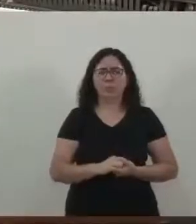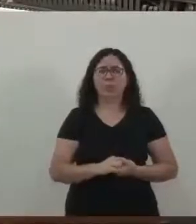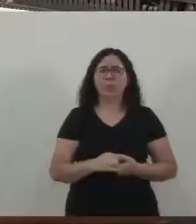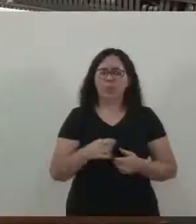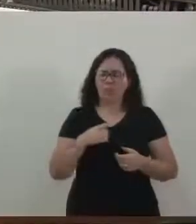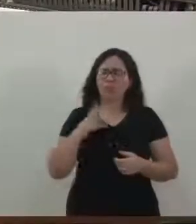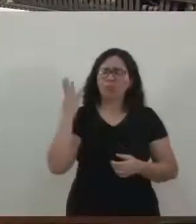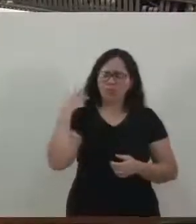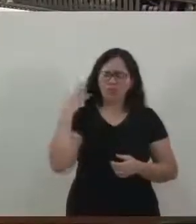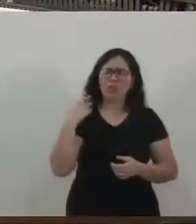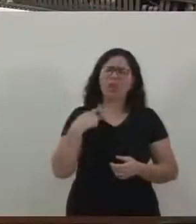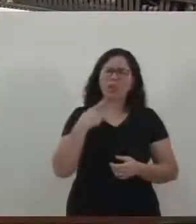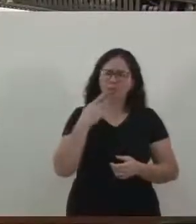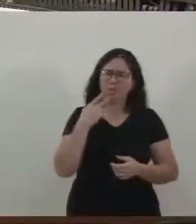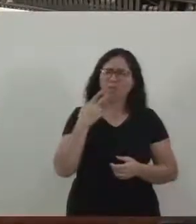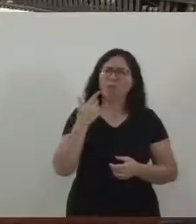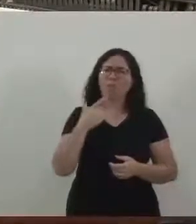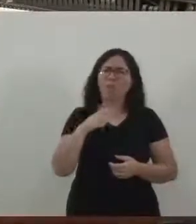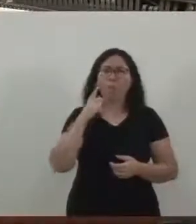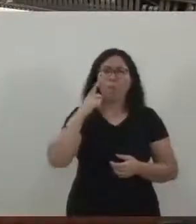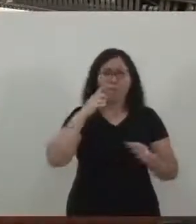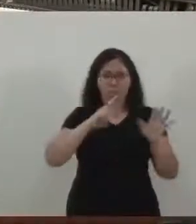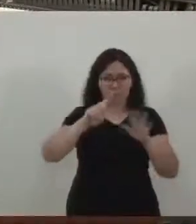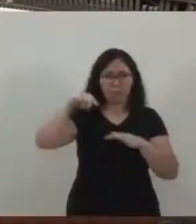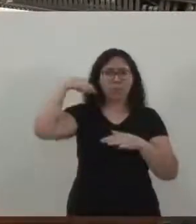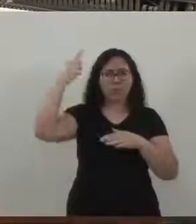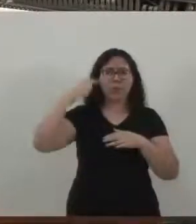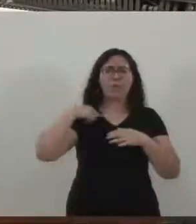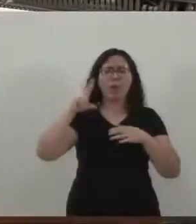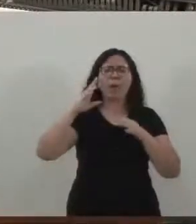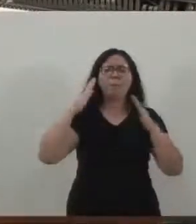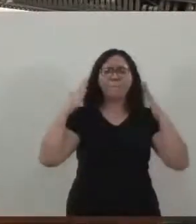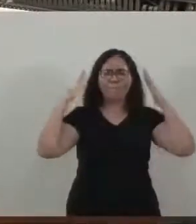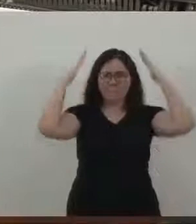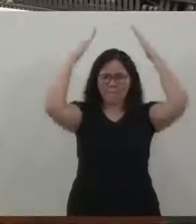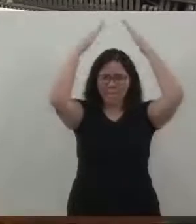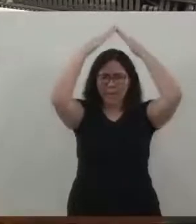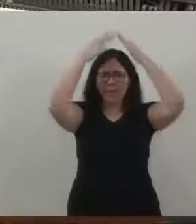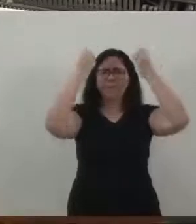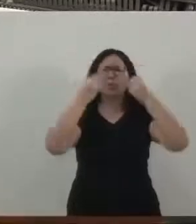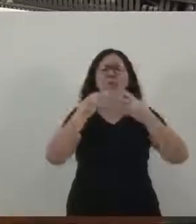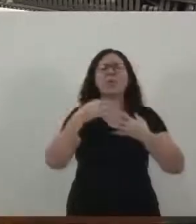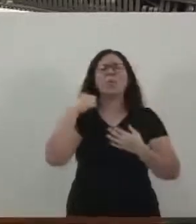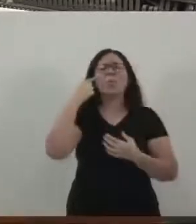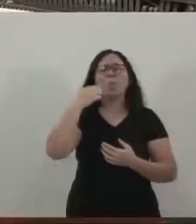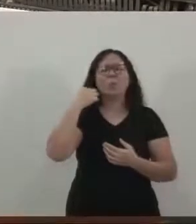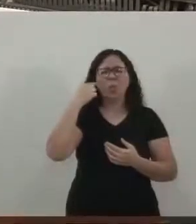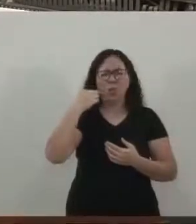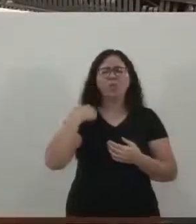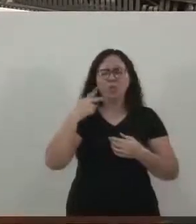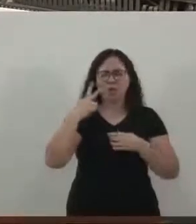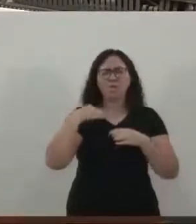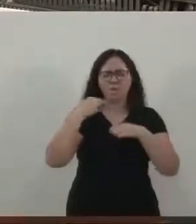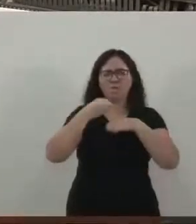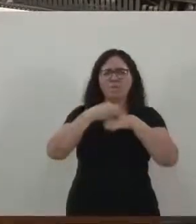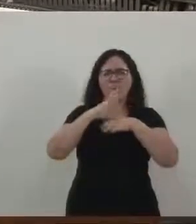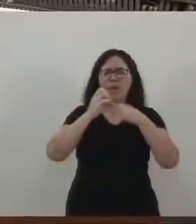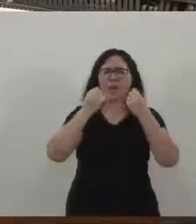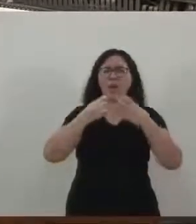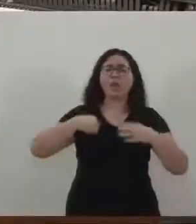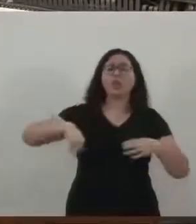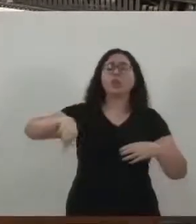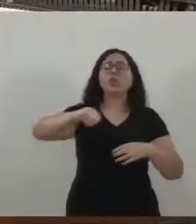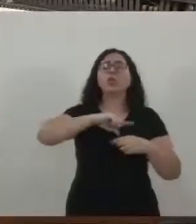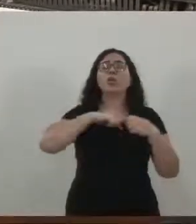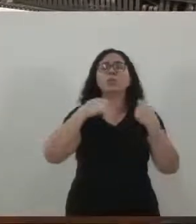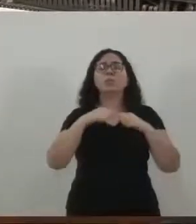volto a repetir, já disse isso aqui, até gostaria, semana que vem eu vou passar aqui a mensagem do Papa sobre política, quando um cristão pergunta para ele o que nós cristãos temos que, como